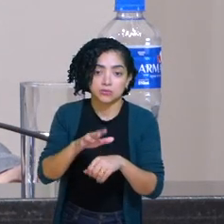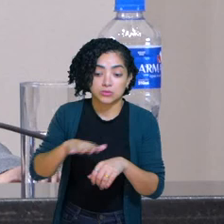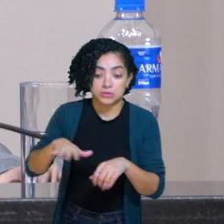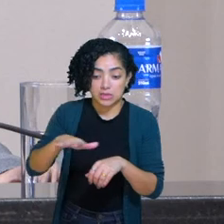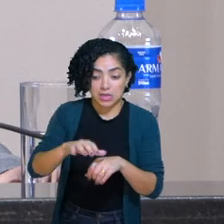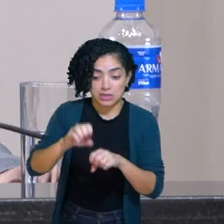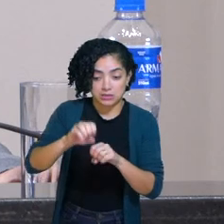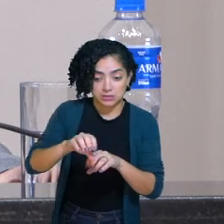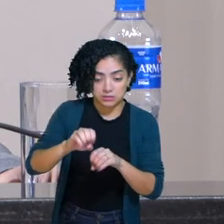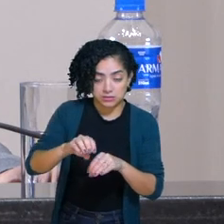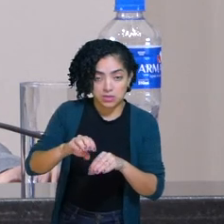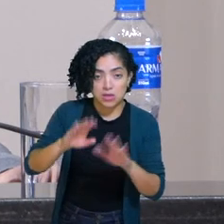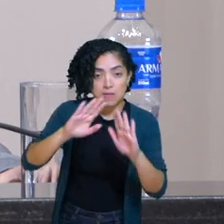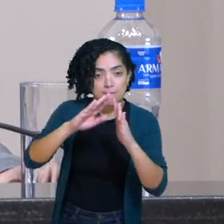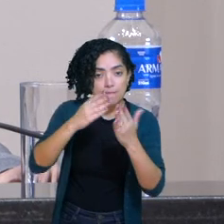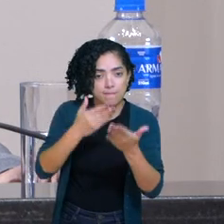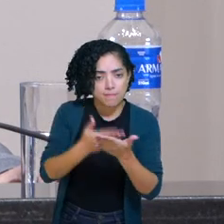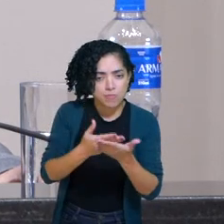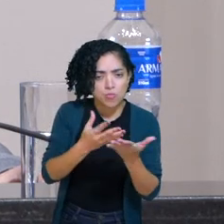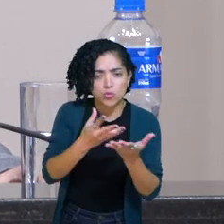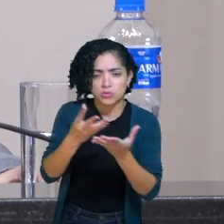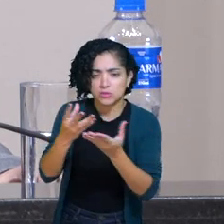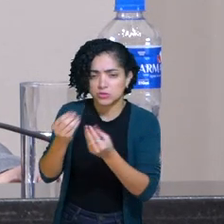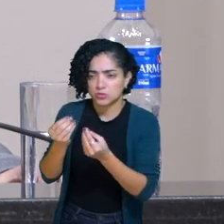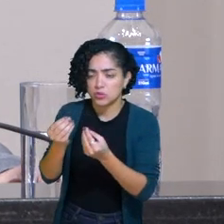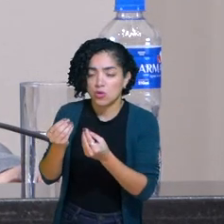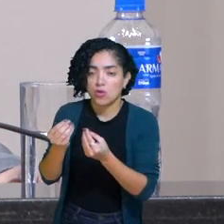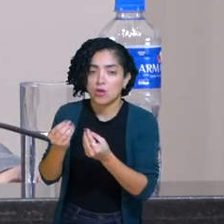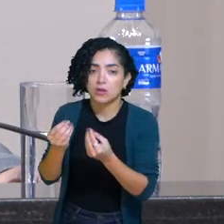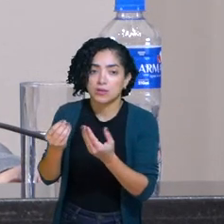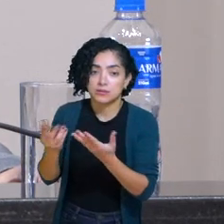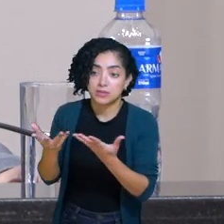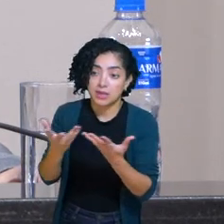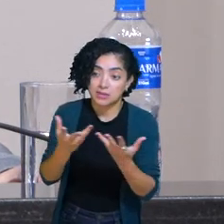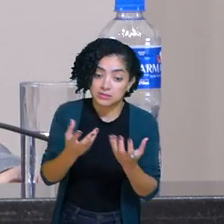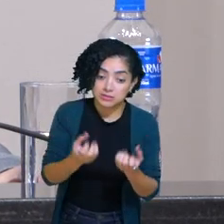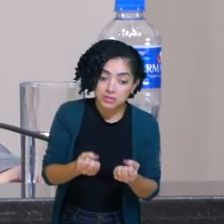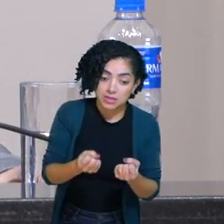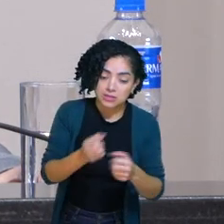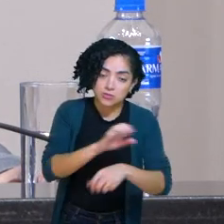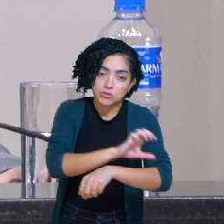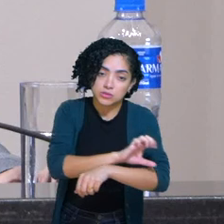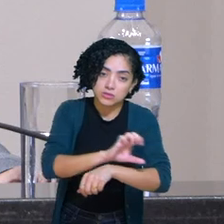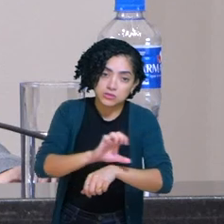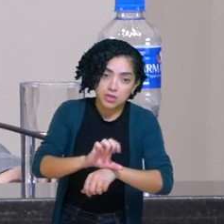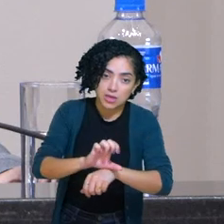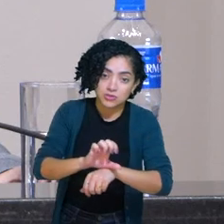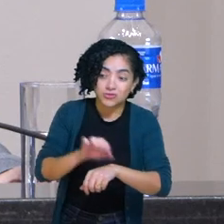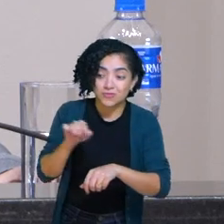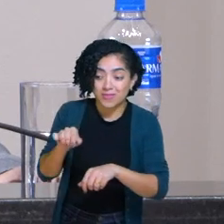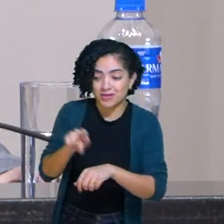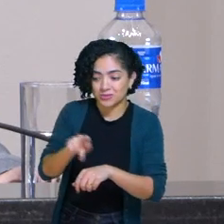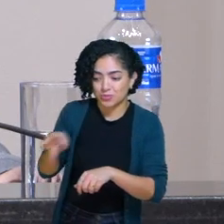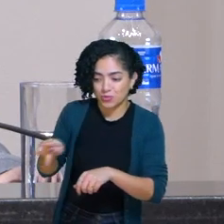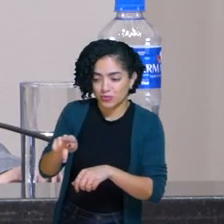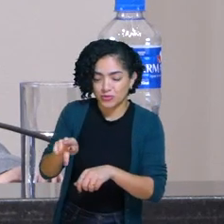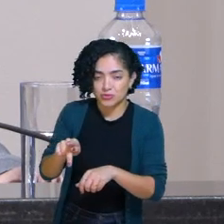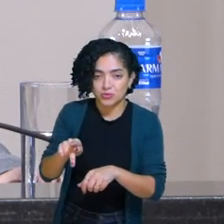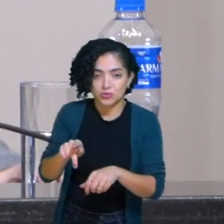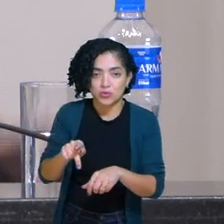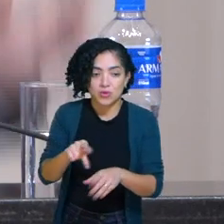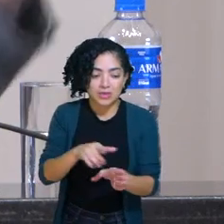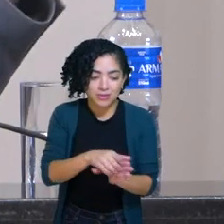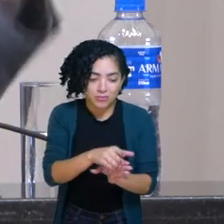muitas escolas que recebem acadêmicos para estágios e nunca aparece o professor orientador isso é muito sério